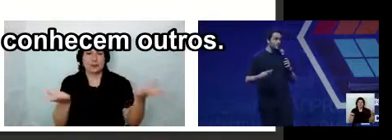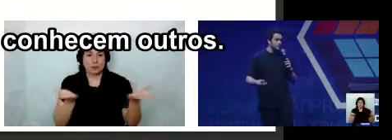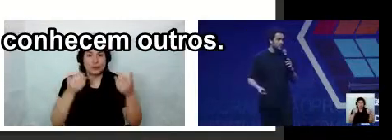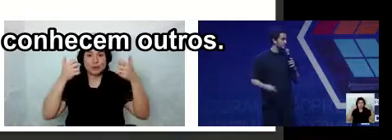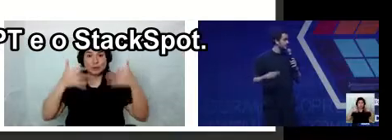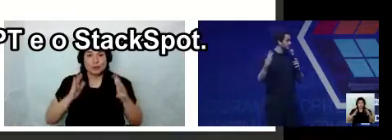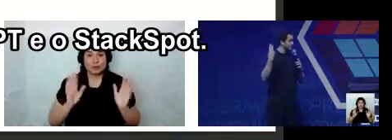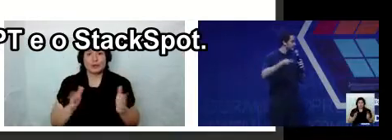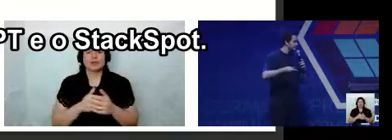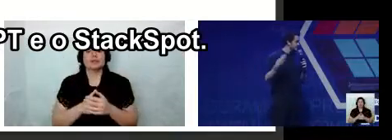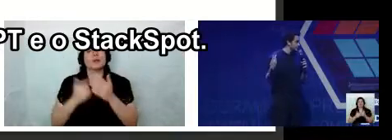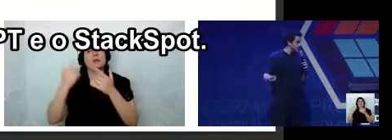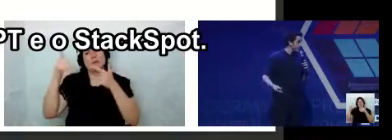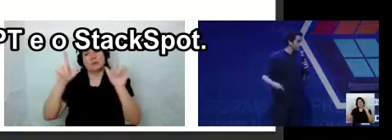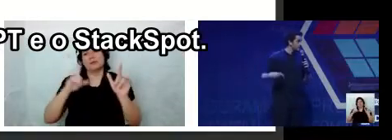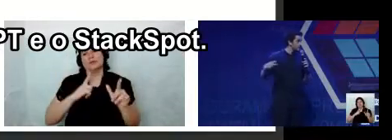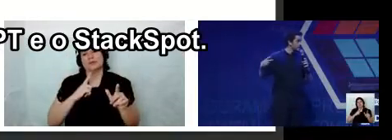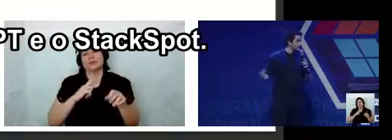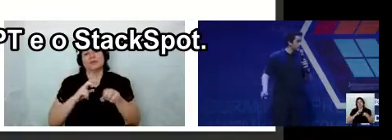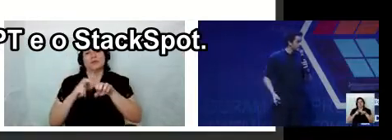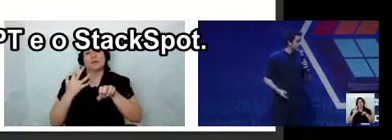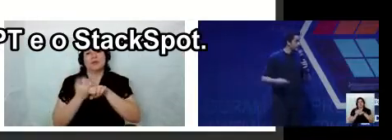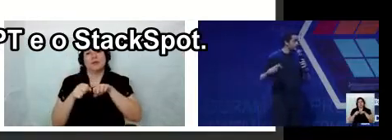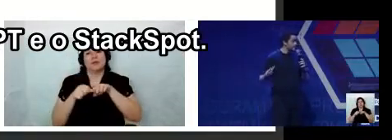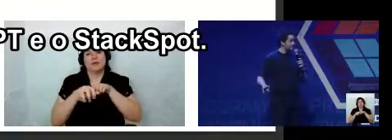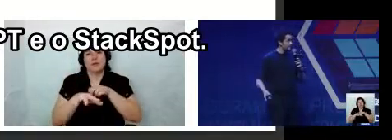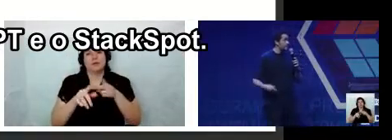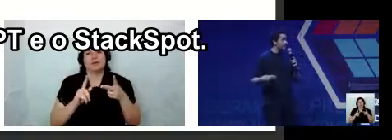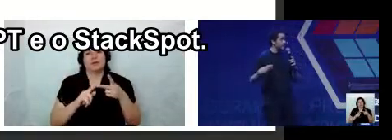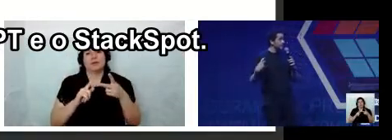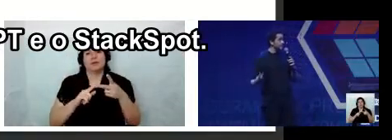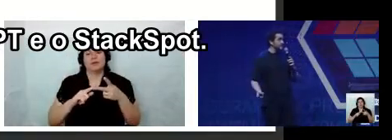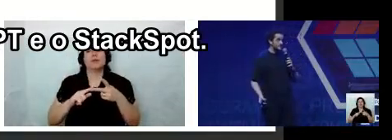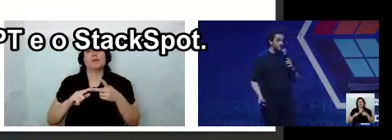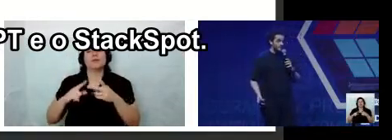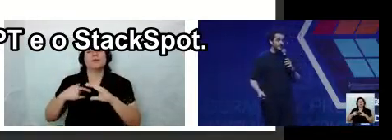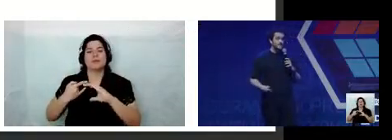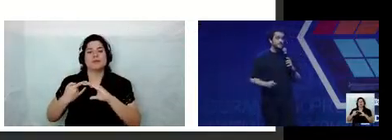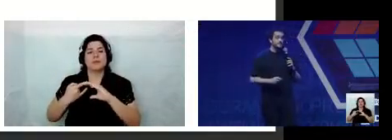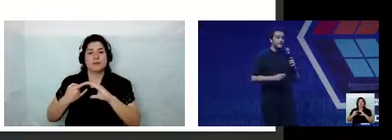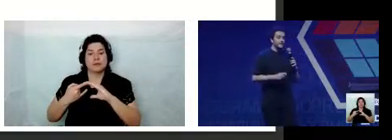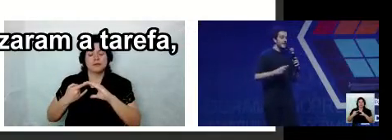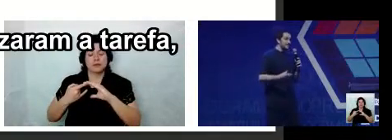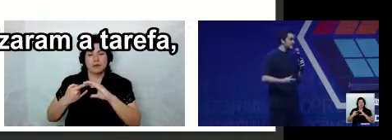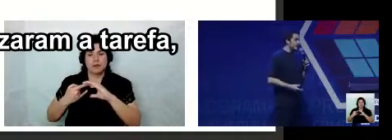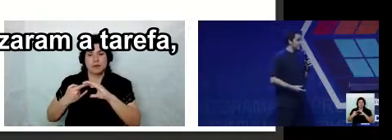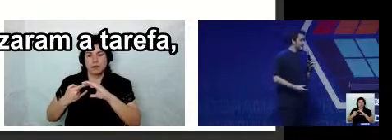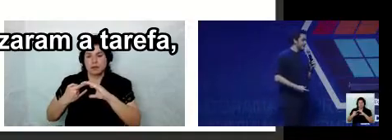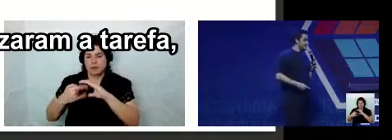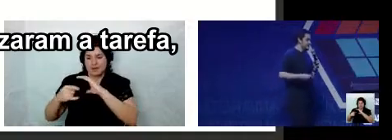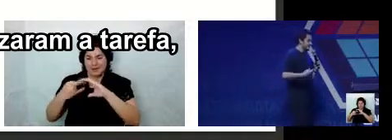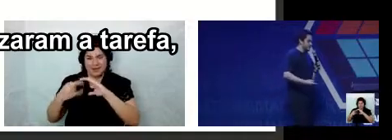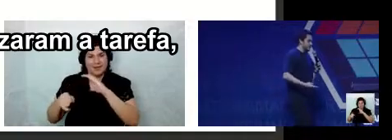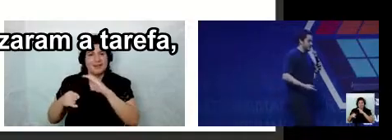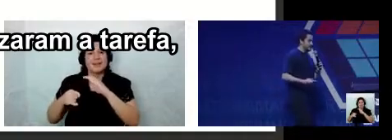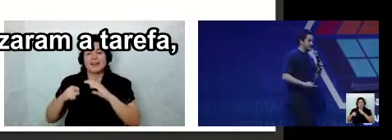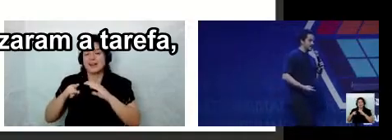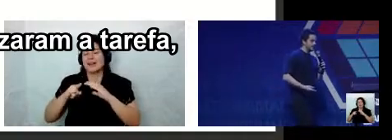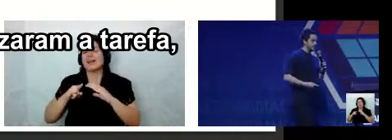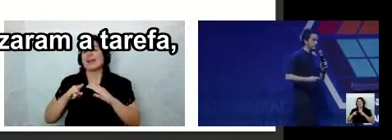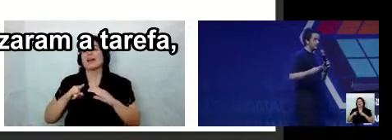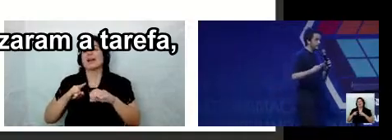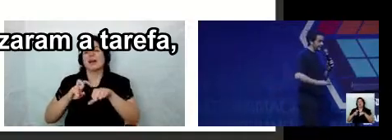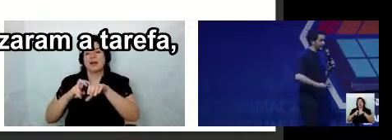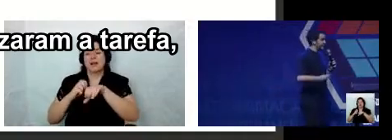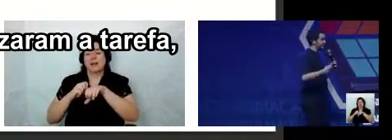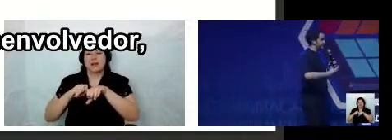conhecem outros. Então, aqui o GitHub Copilot, o ChatGPT e o StackSpot. E essas ferramentas, elas